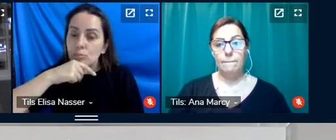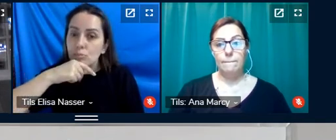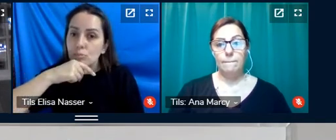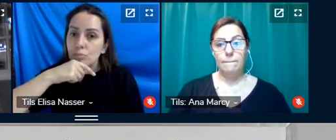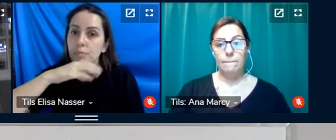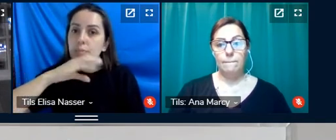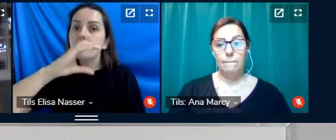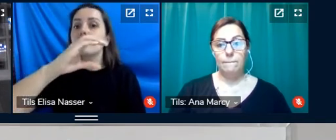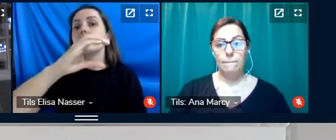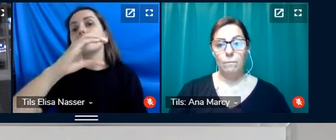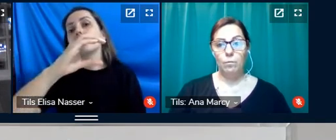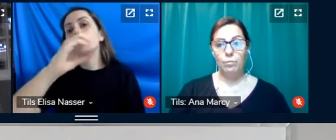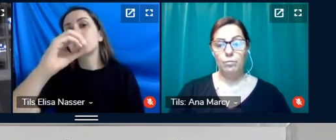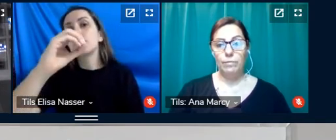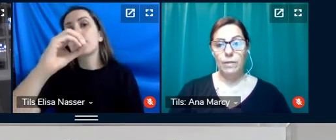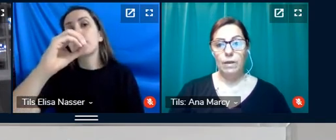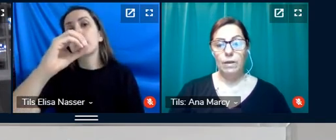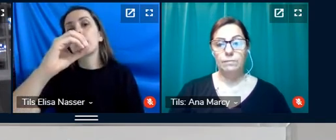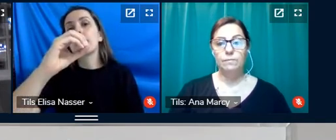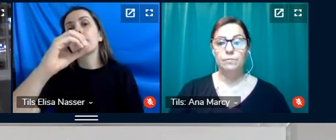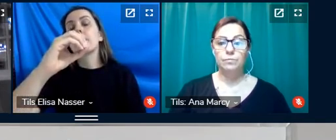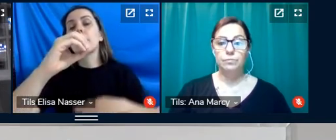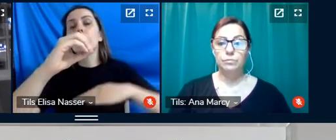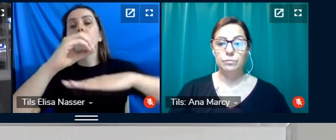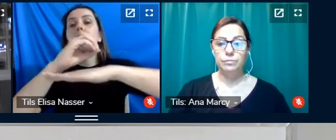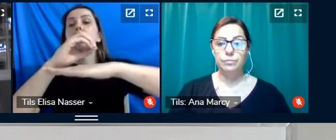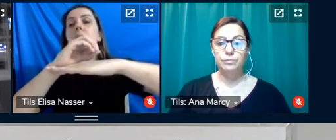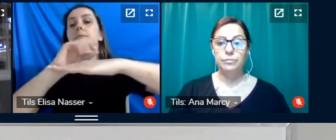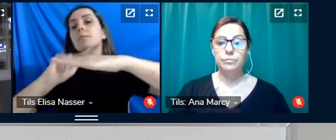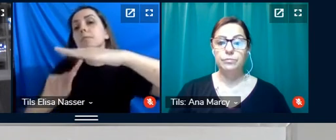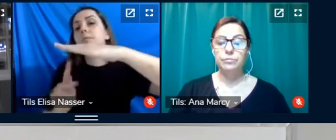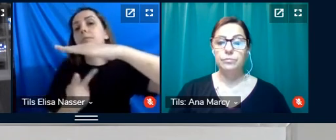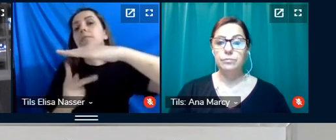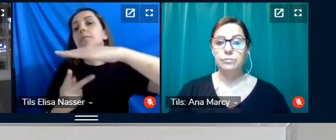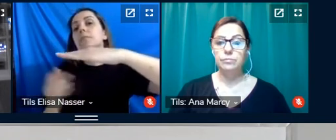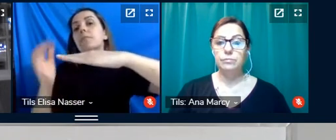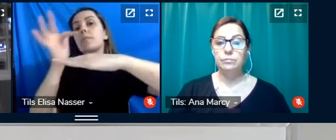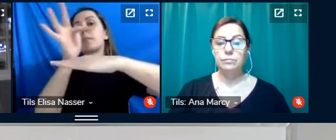cateto oposto, que é o Fy, dividido pela hipotenusa, que é o F.